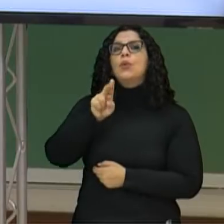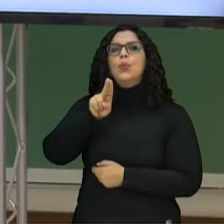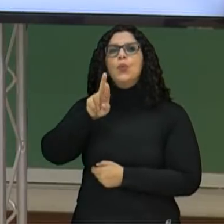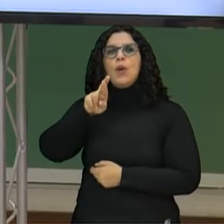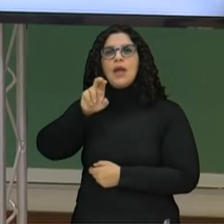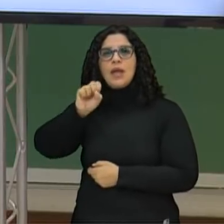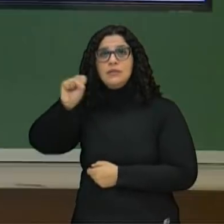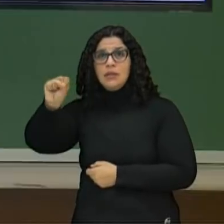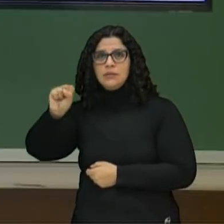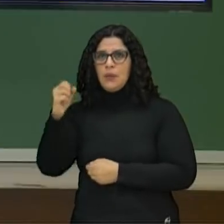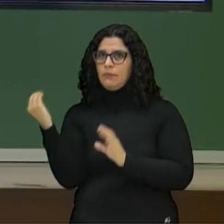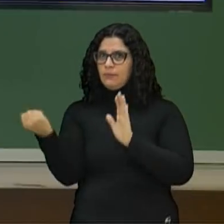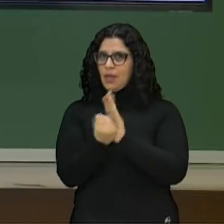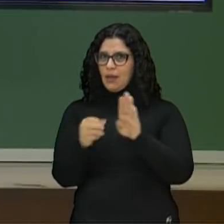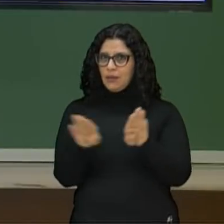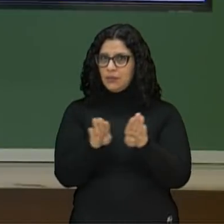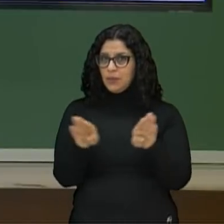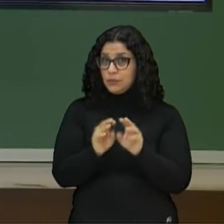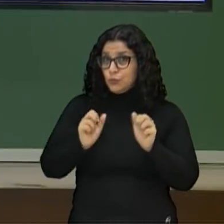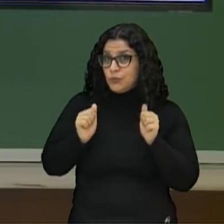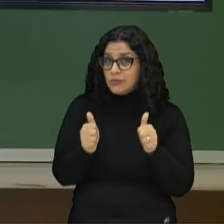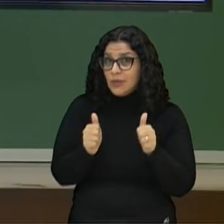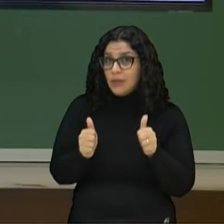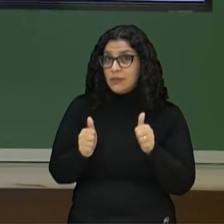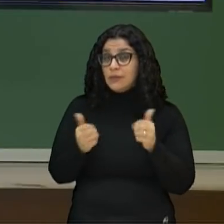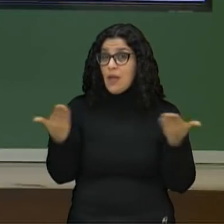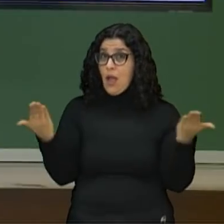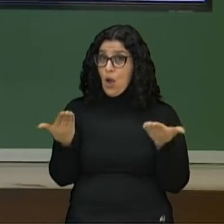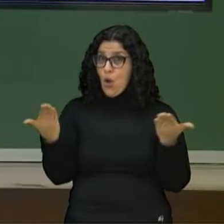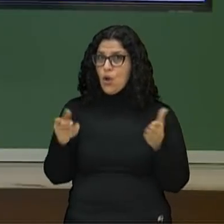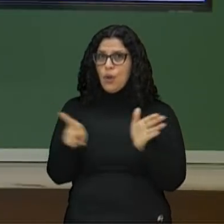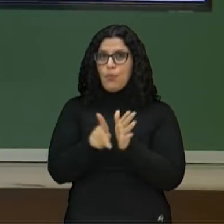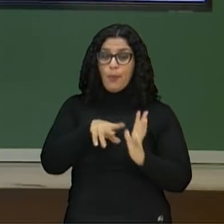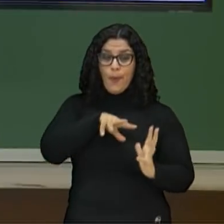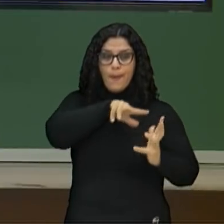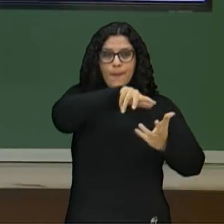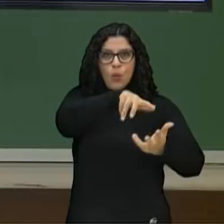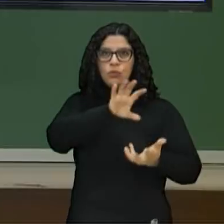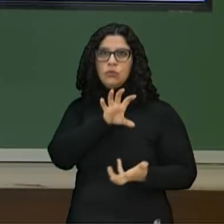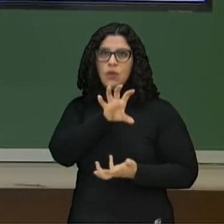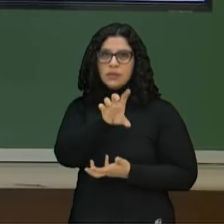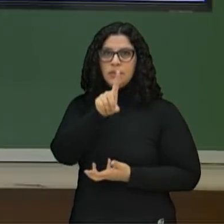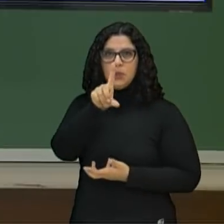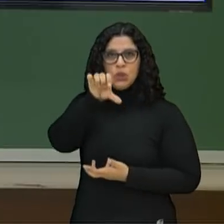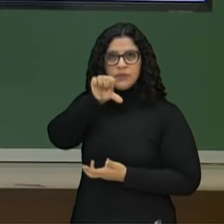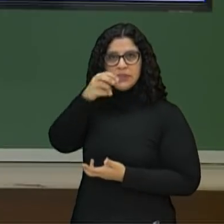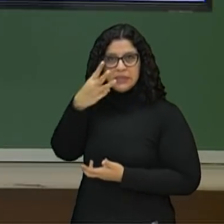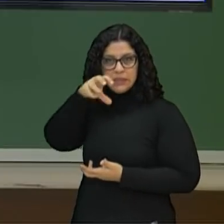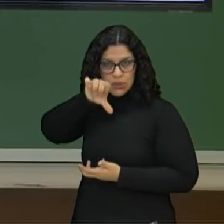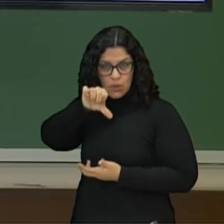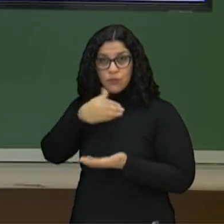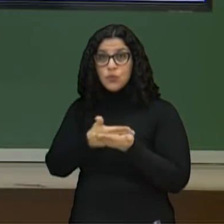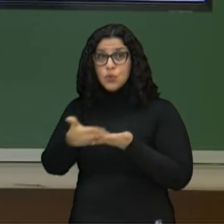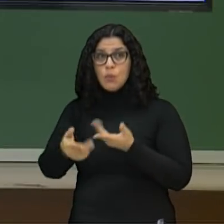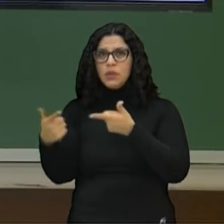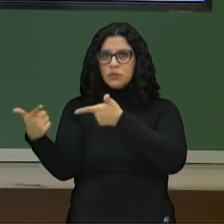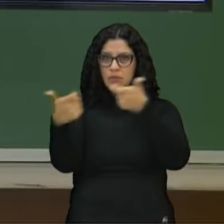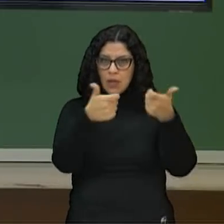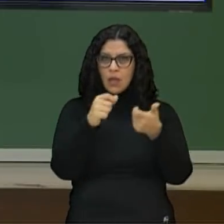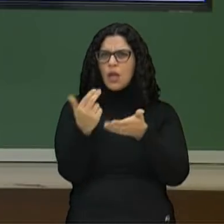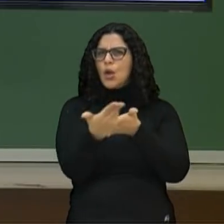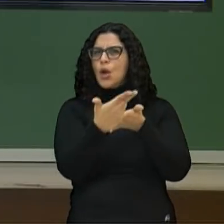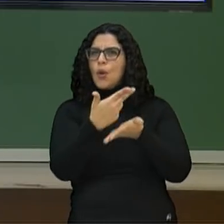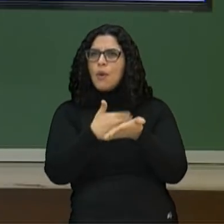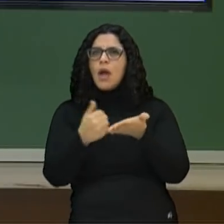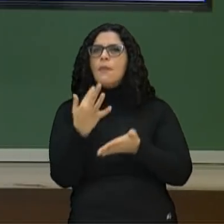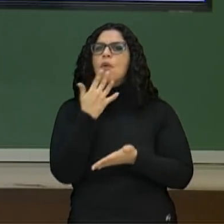aí só para marcar. Então, situação do mundo em 1939, no início da guerra, esse mapinha está bem